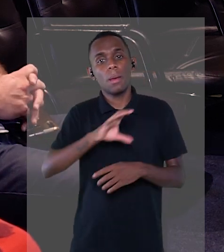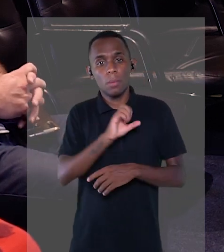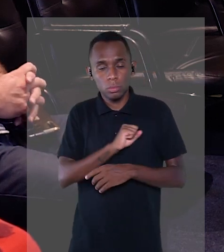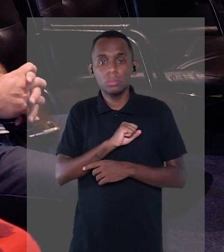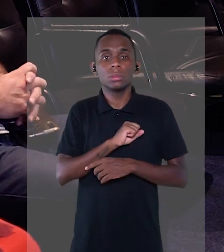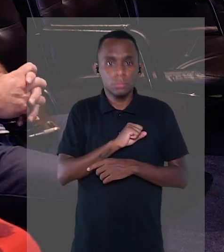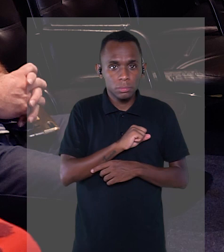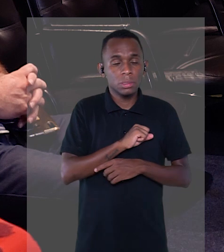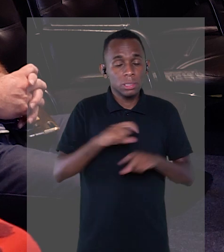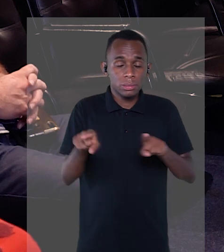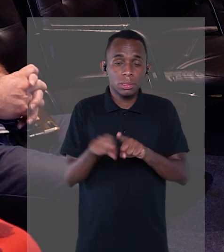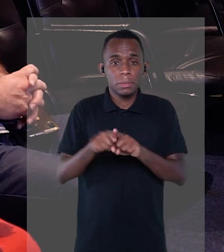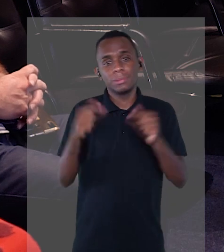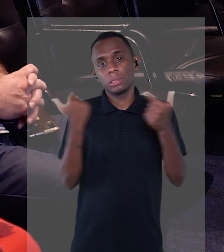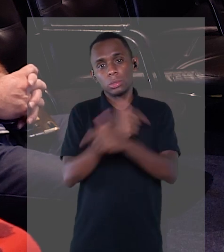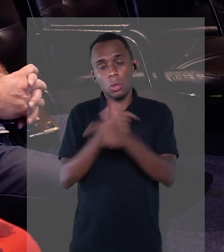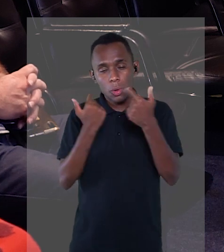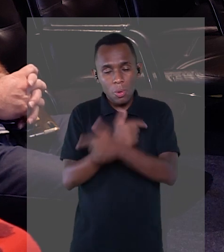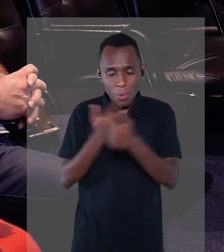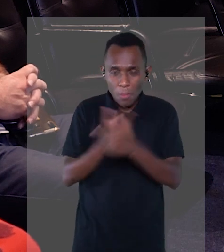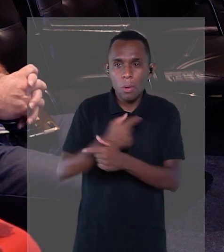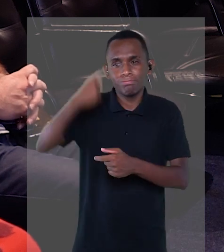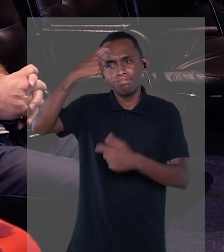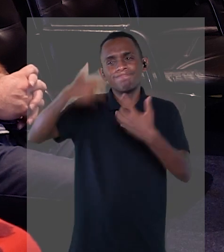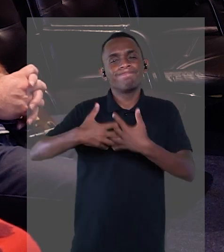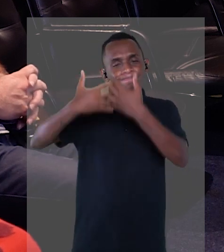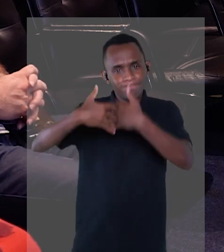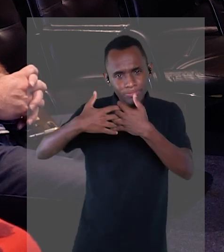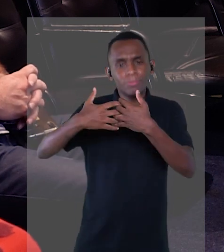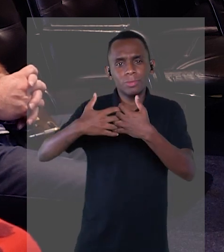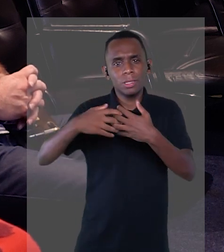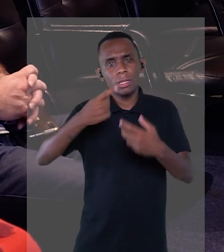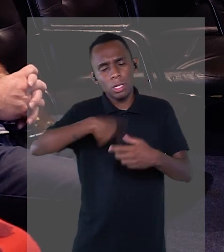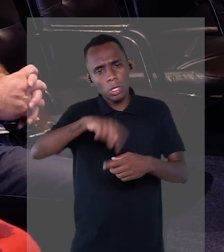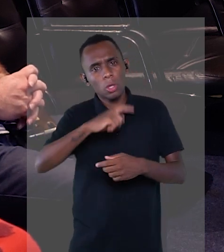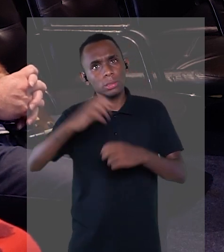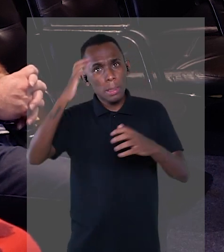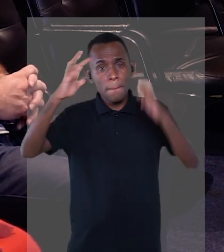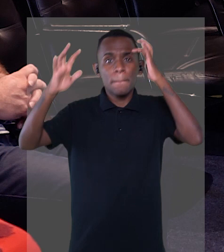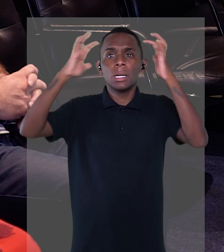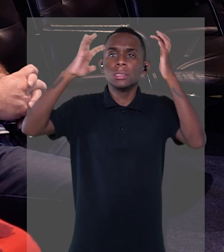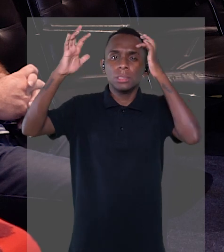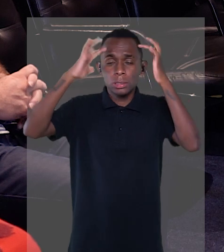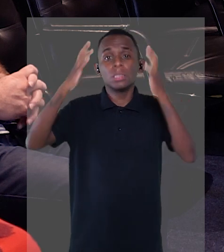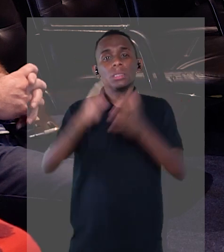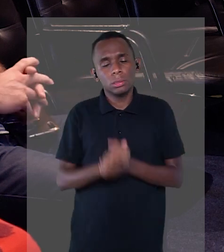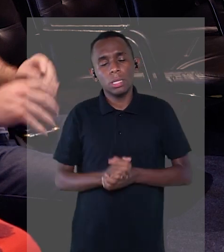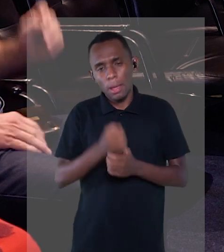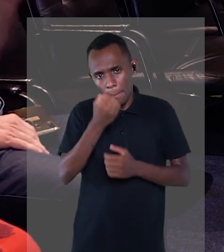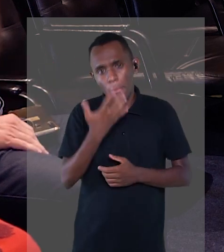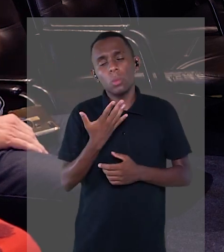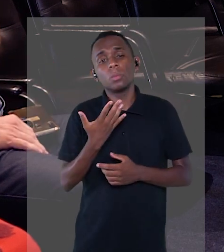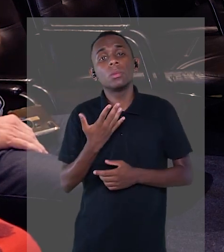e desse humor reflexivo, um humor que faz a gente pensar, que eu acho que faz